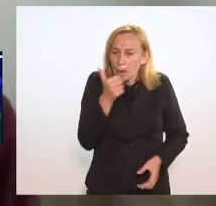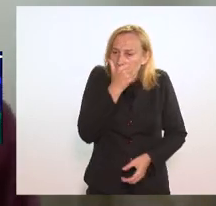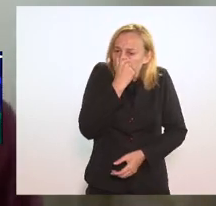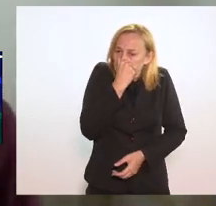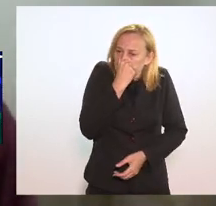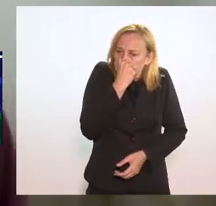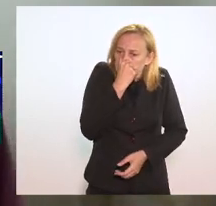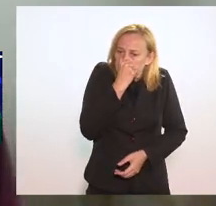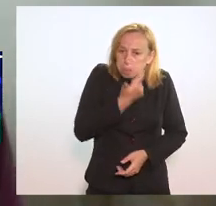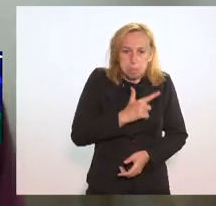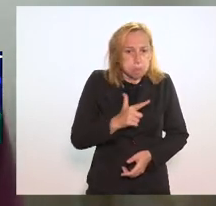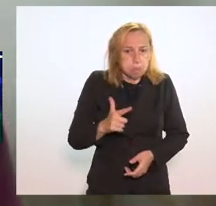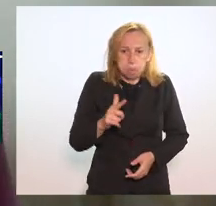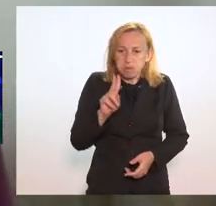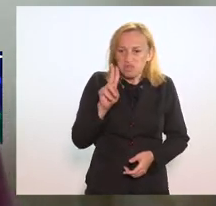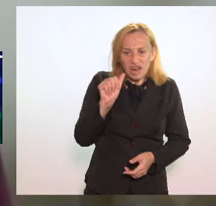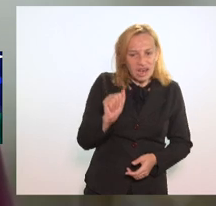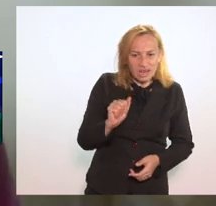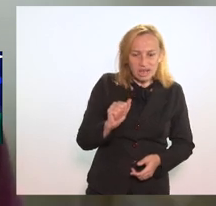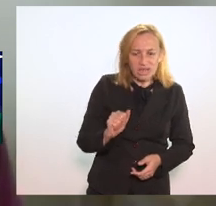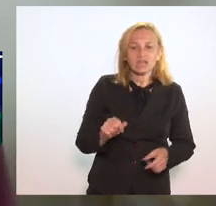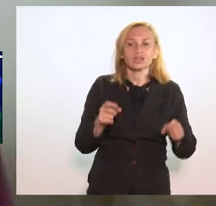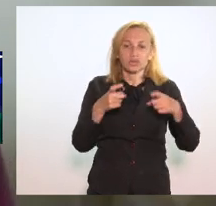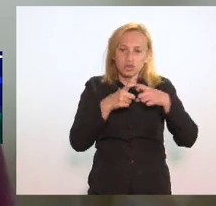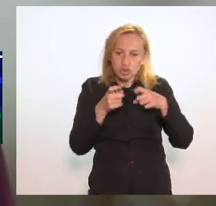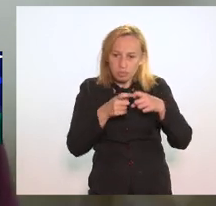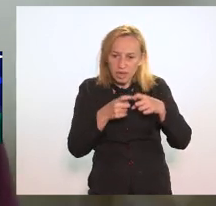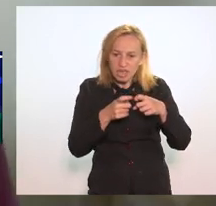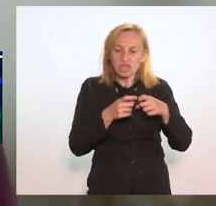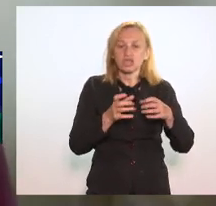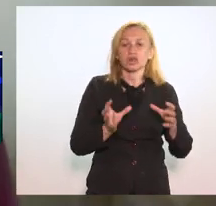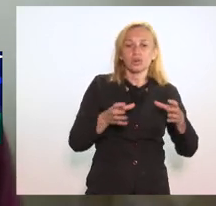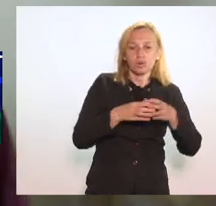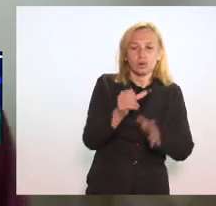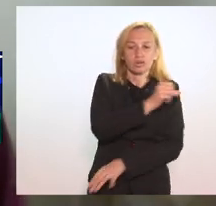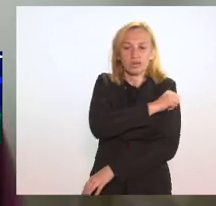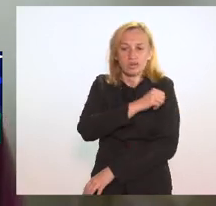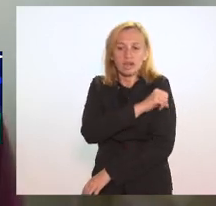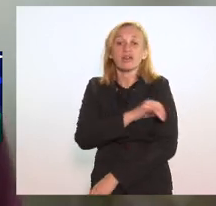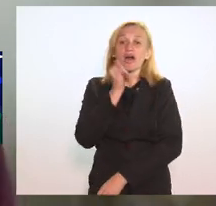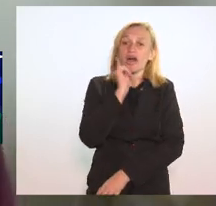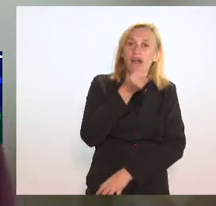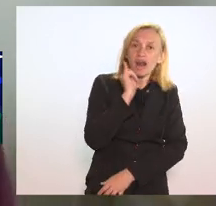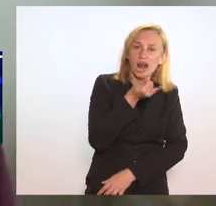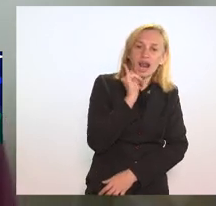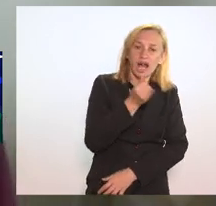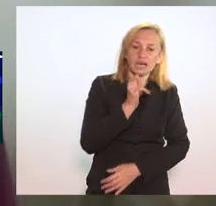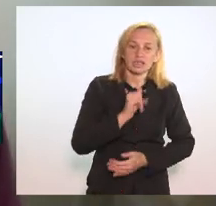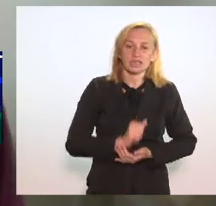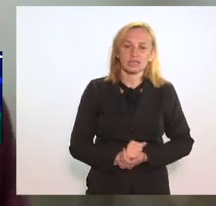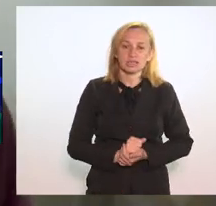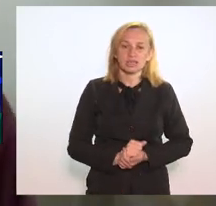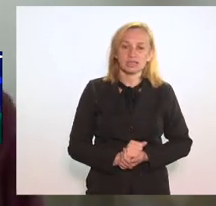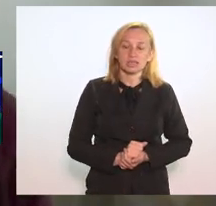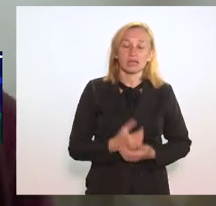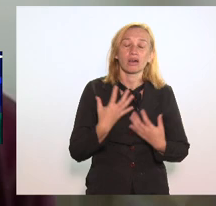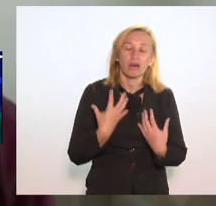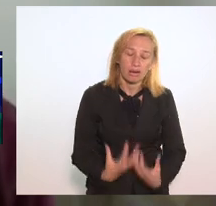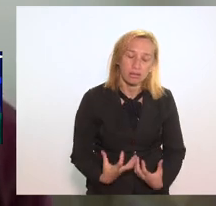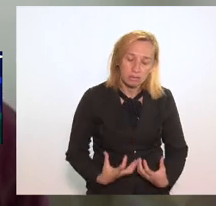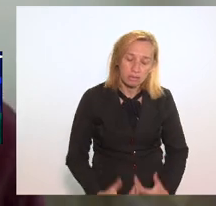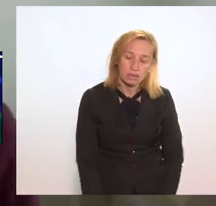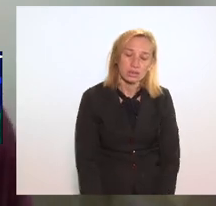superlotados as equipes médicas de enfermagem co a exaustão